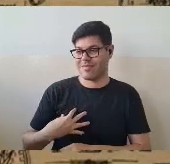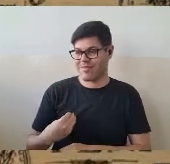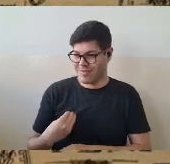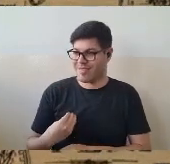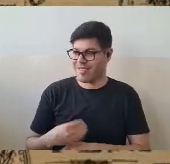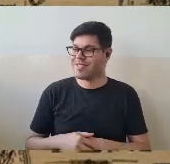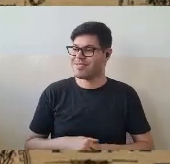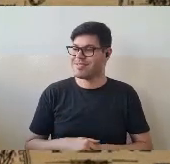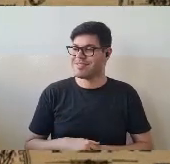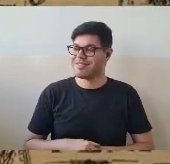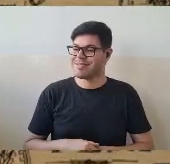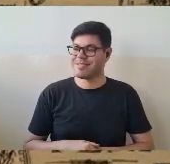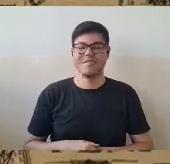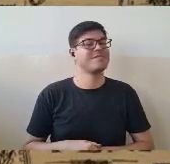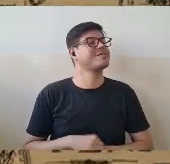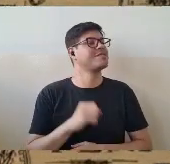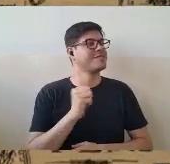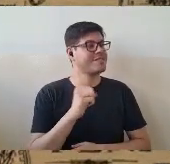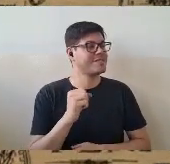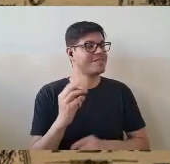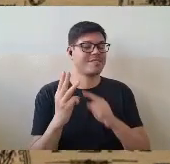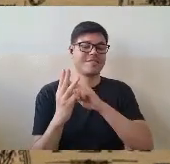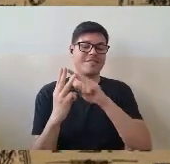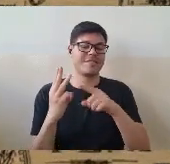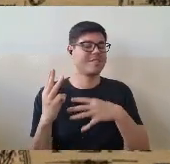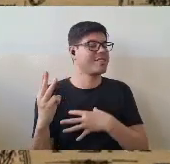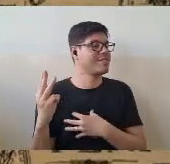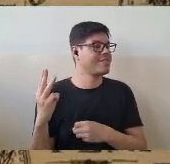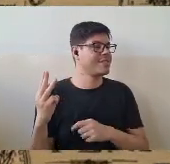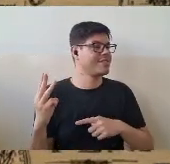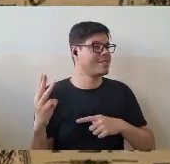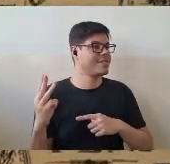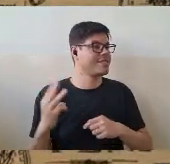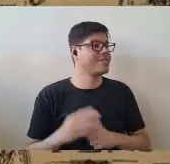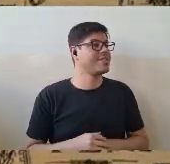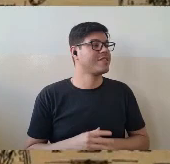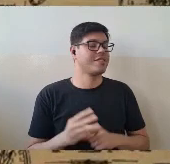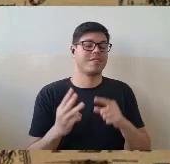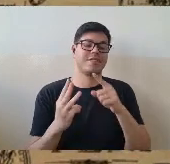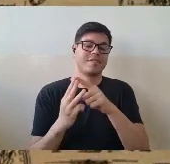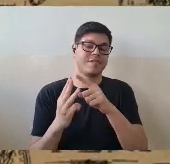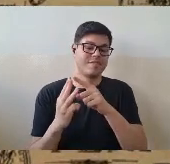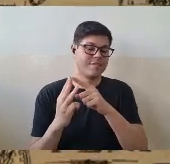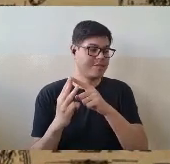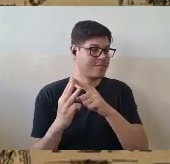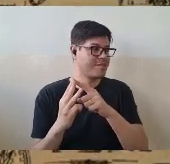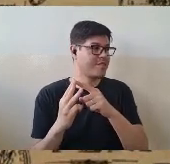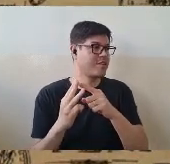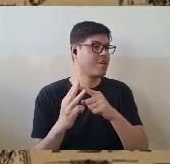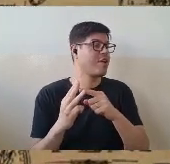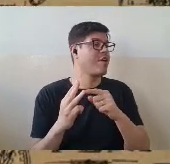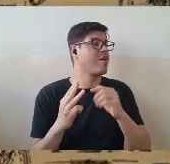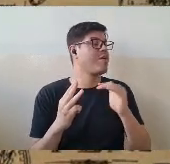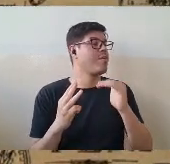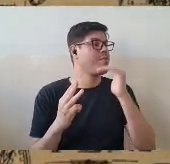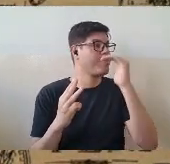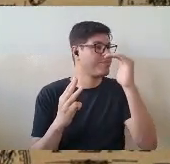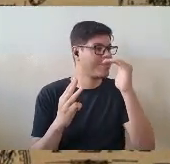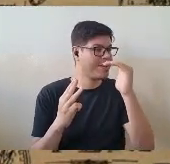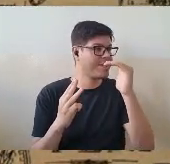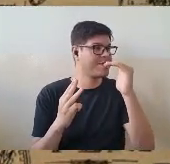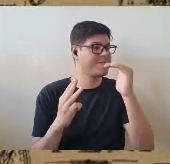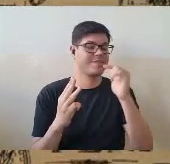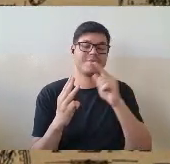também. São 3 filhos. O Jardel é médico, O Jardel é médico. dermatologista. Exatamente. Tem a Fernanda, que ela